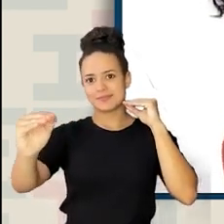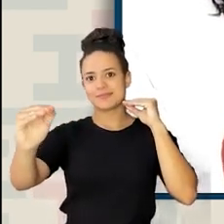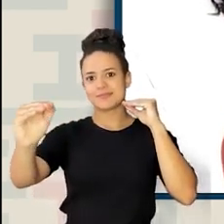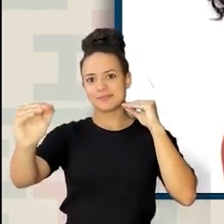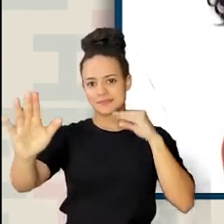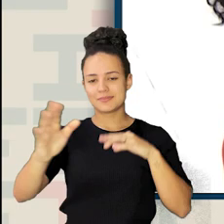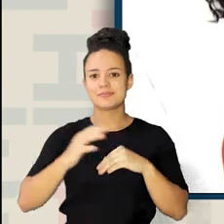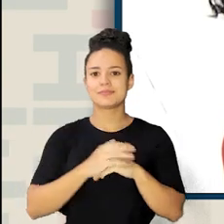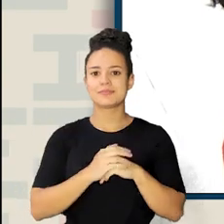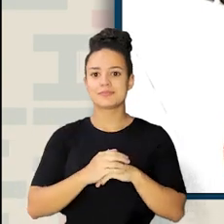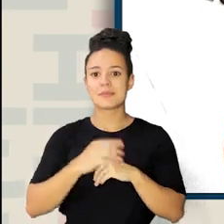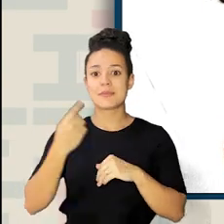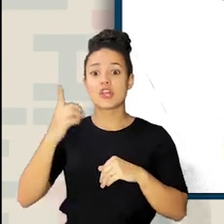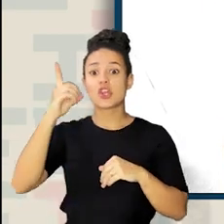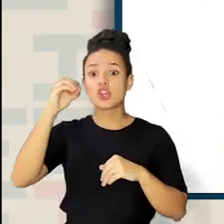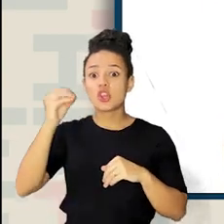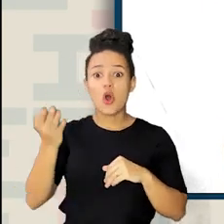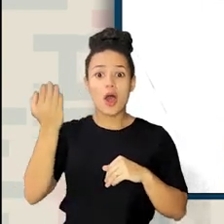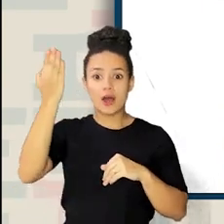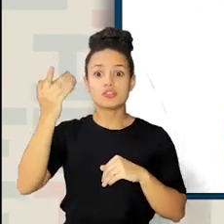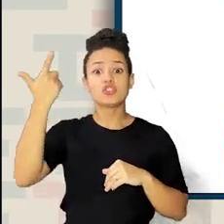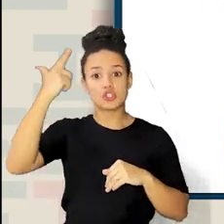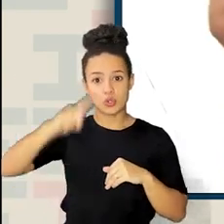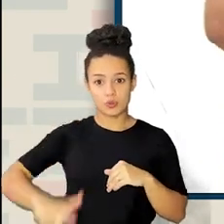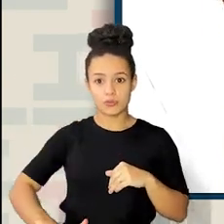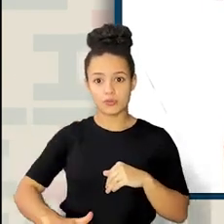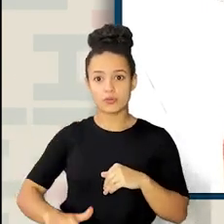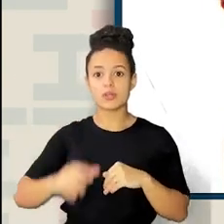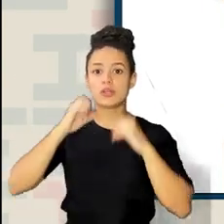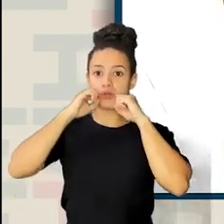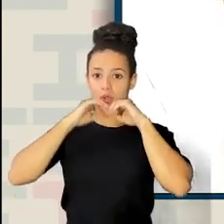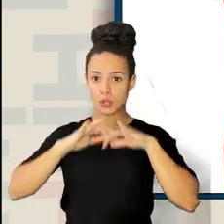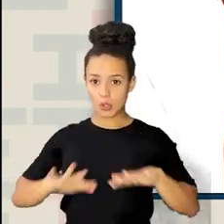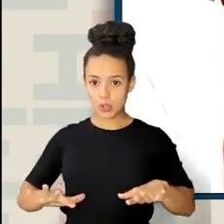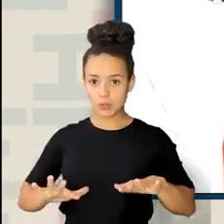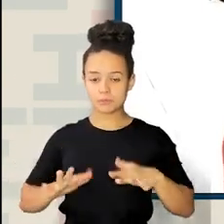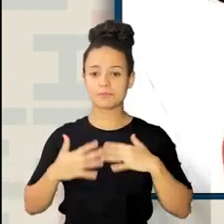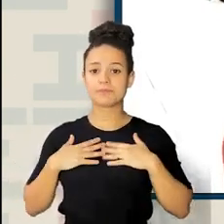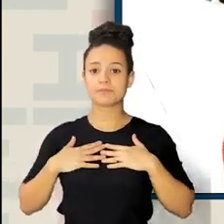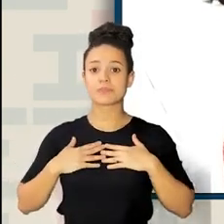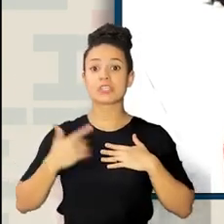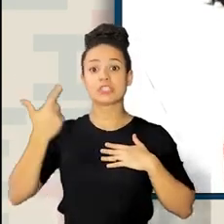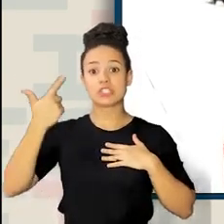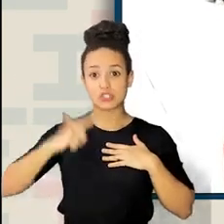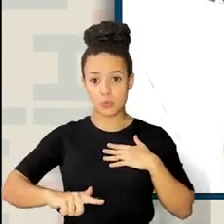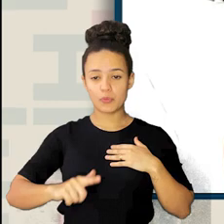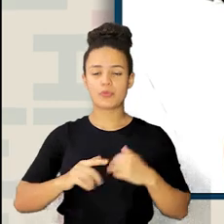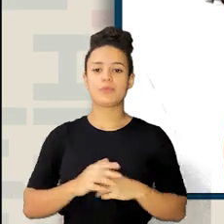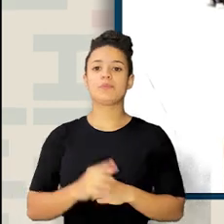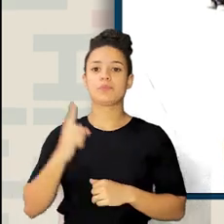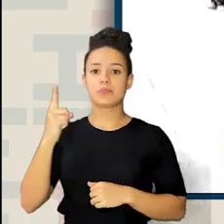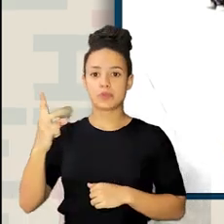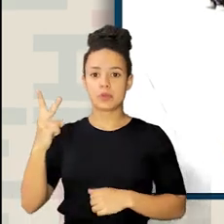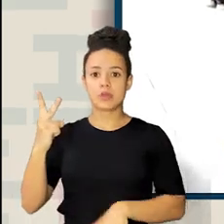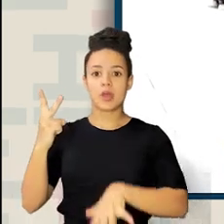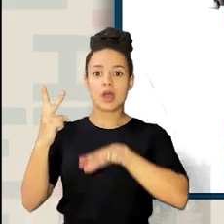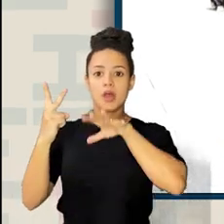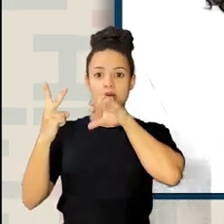Mais som no Si Dó. Vamos lá. 1, de novo. Solta o ar. Mais som.